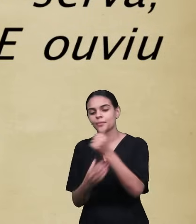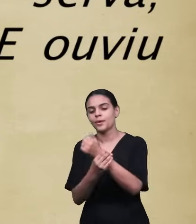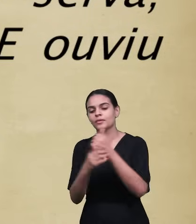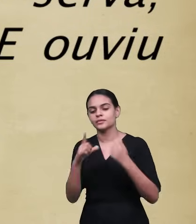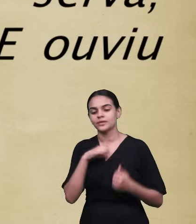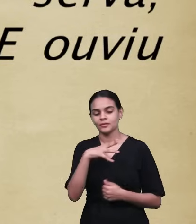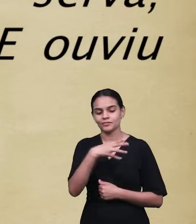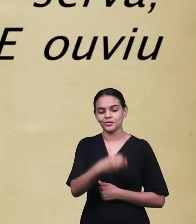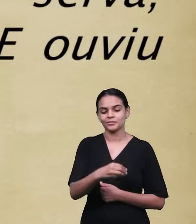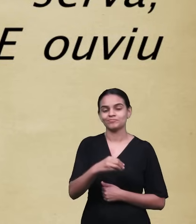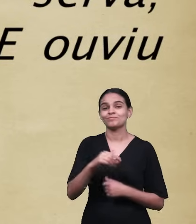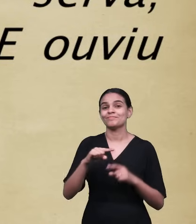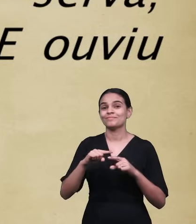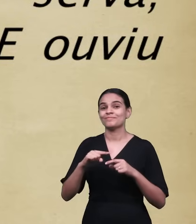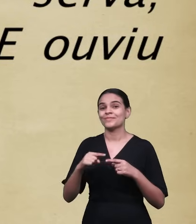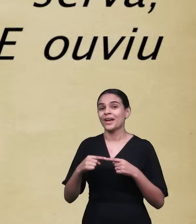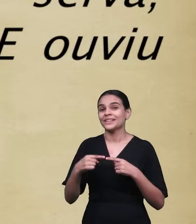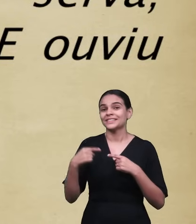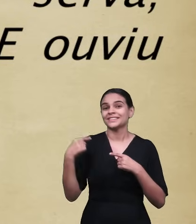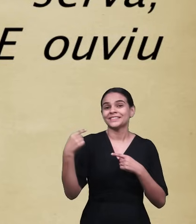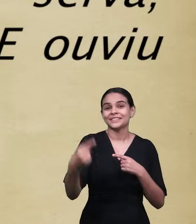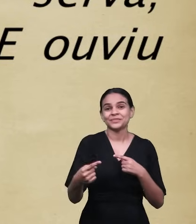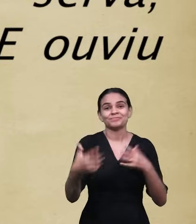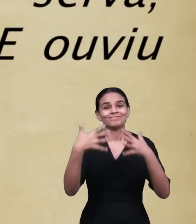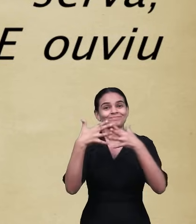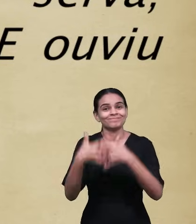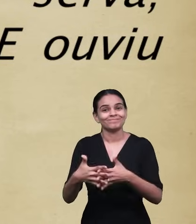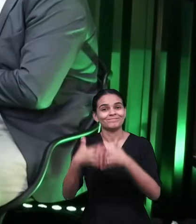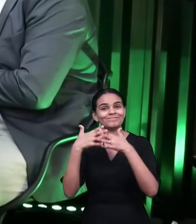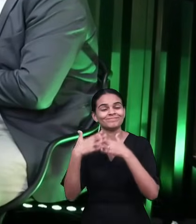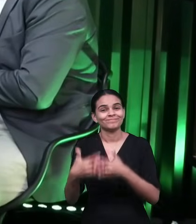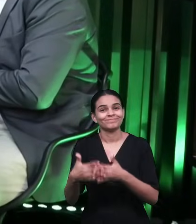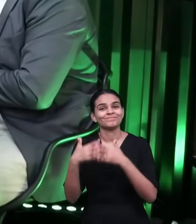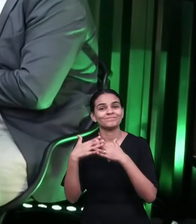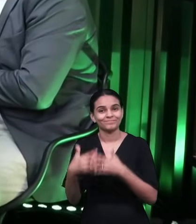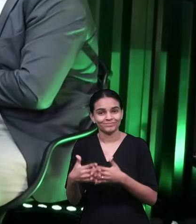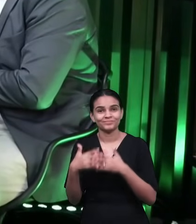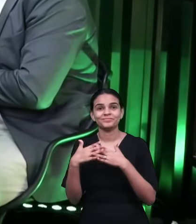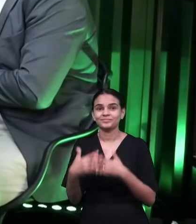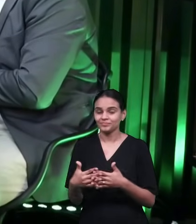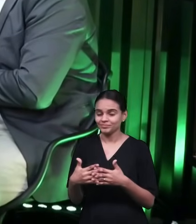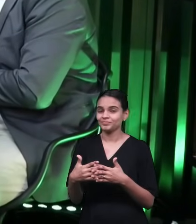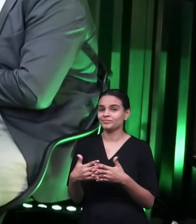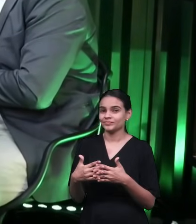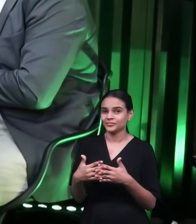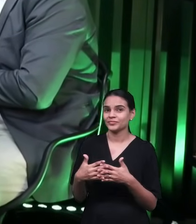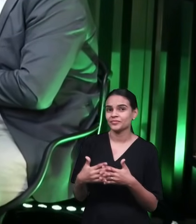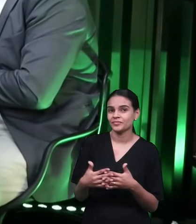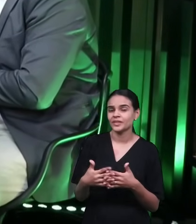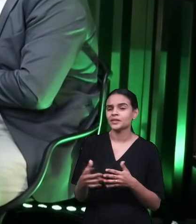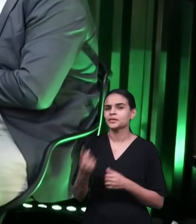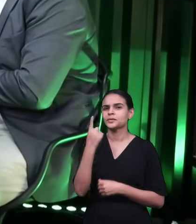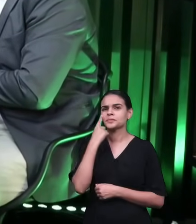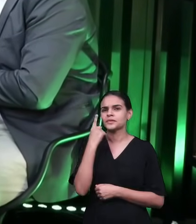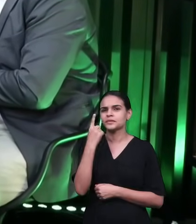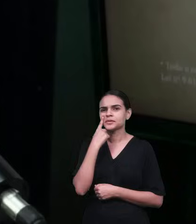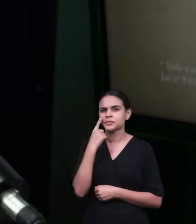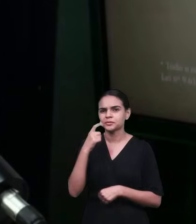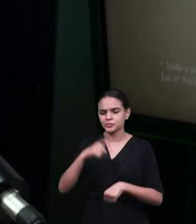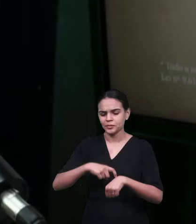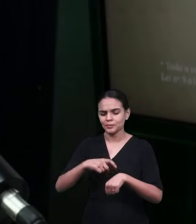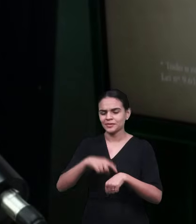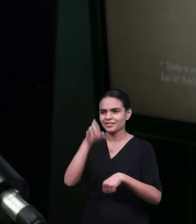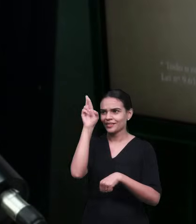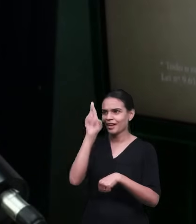um conflito depois. Logo à frente, quando ela toma essa decisão, e aí é o detalhe, quando a razão ela vai interferir